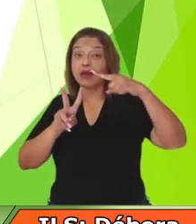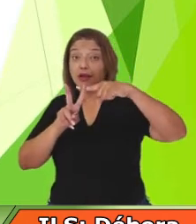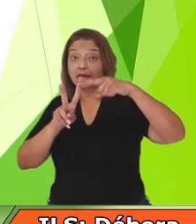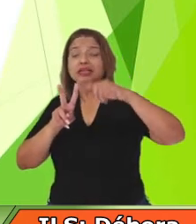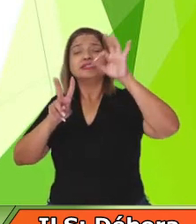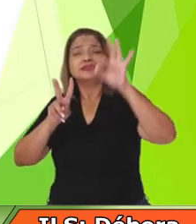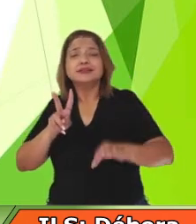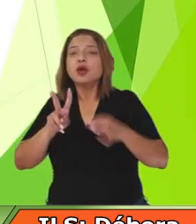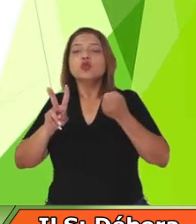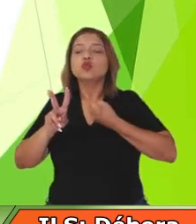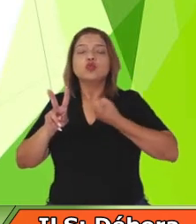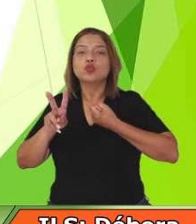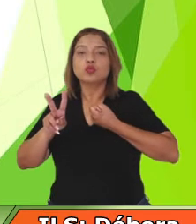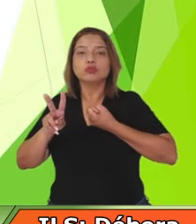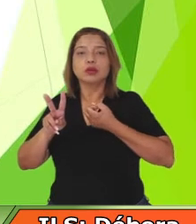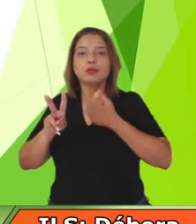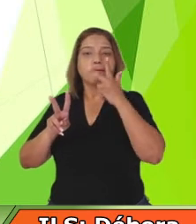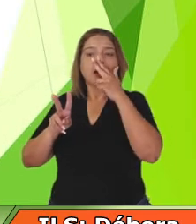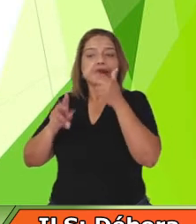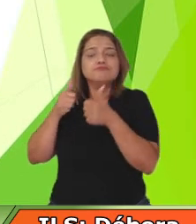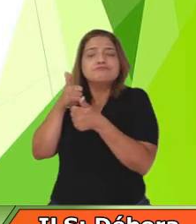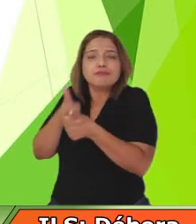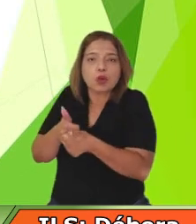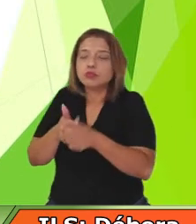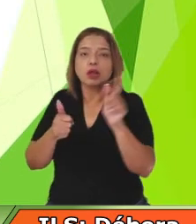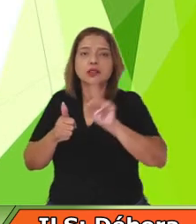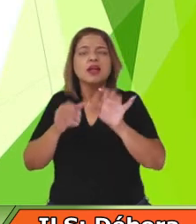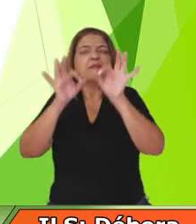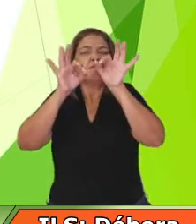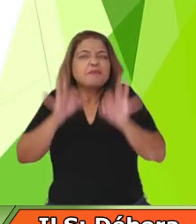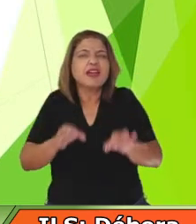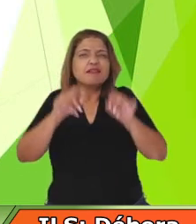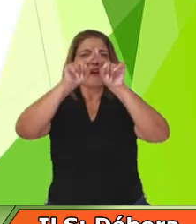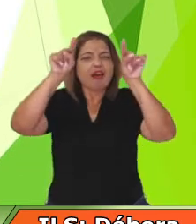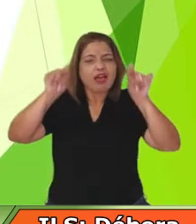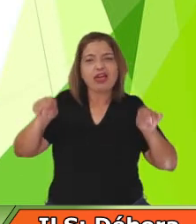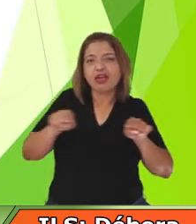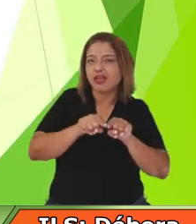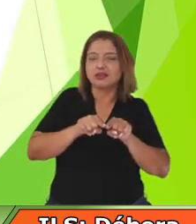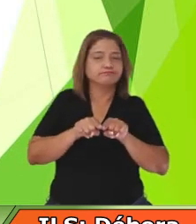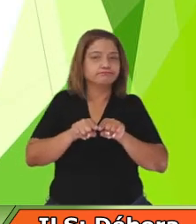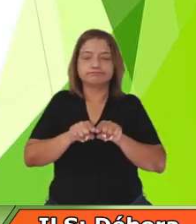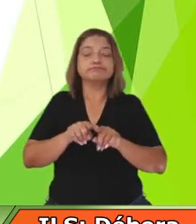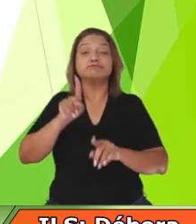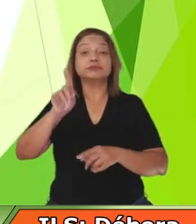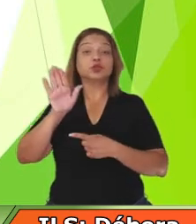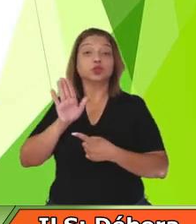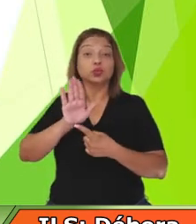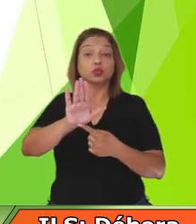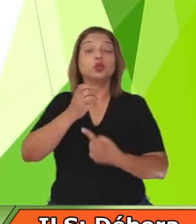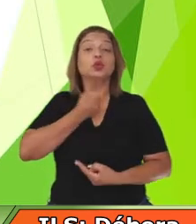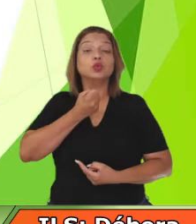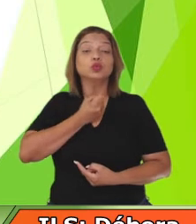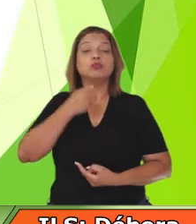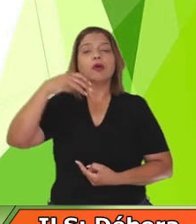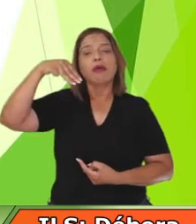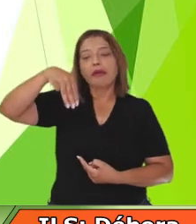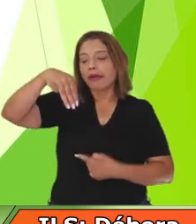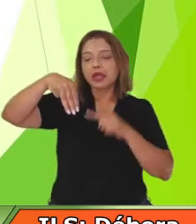quadrado perfeito. Nele, dado um número n igual a